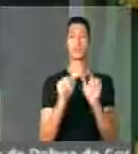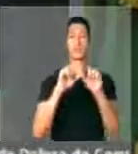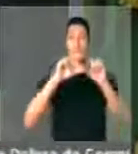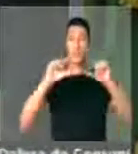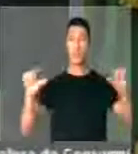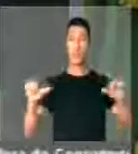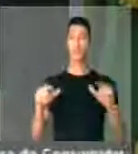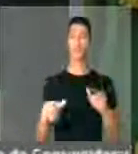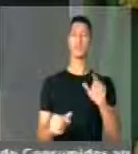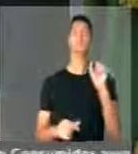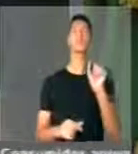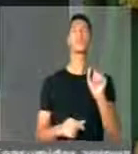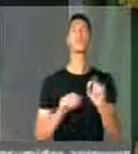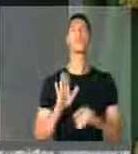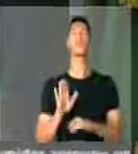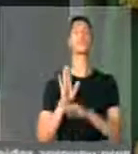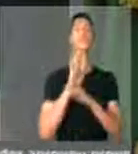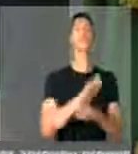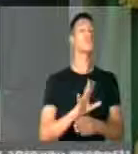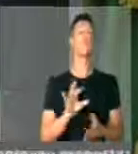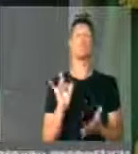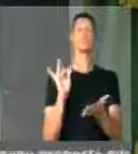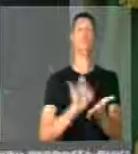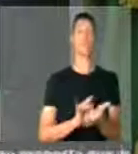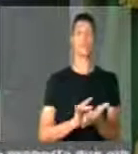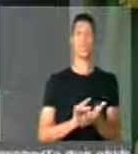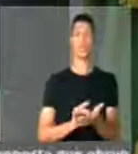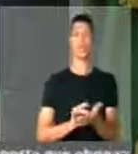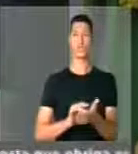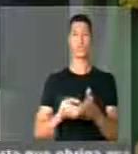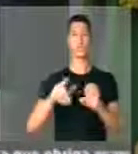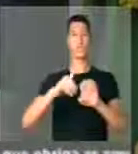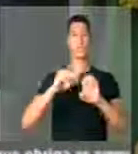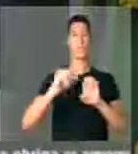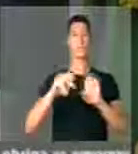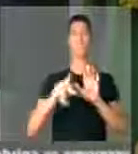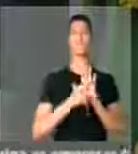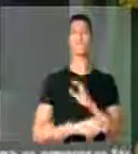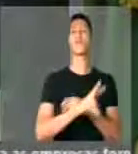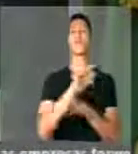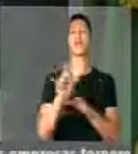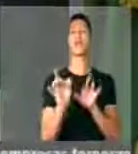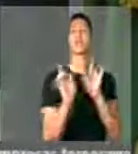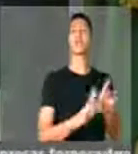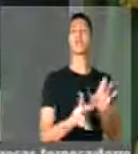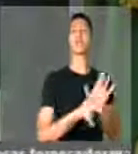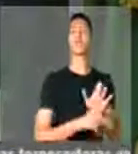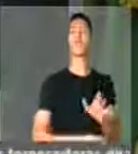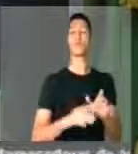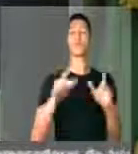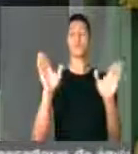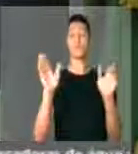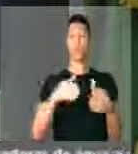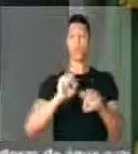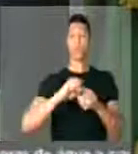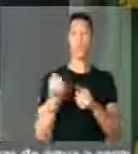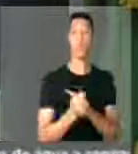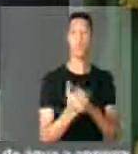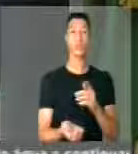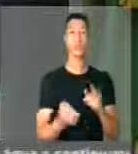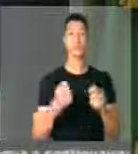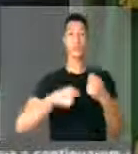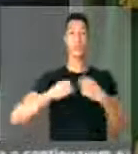seguinte frase: que contribuição efetiva este empreendimento vai deixar nos campos